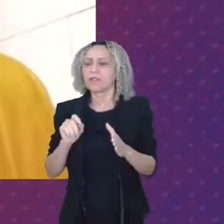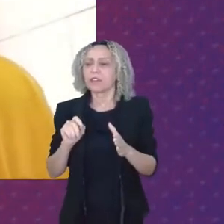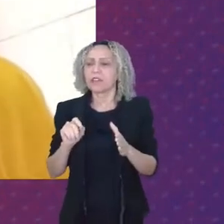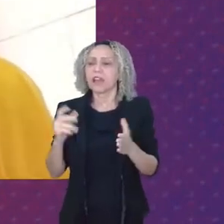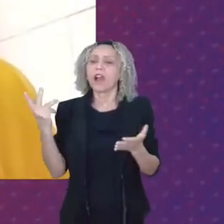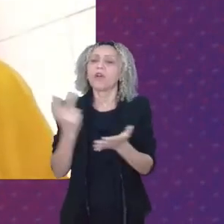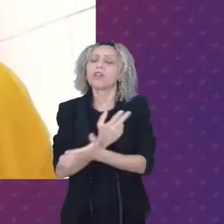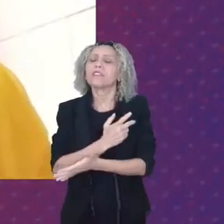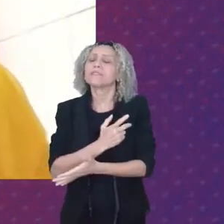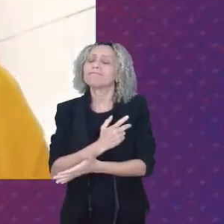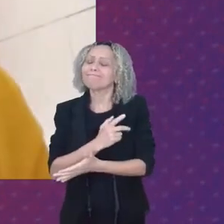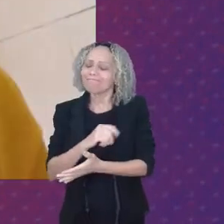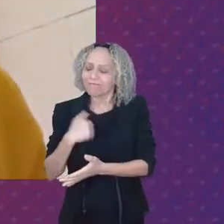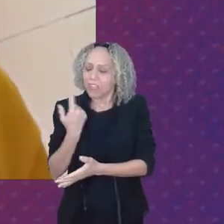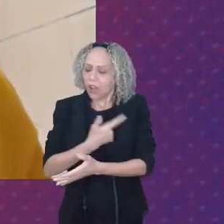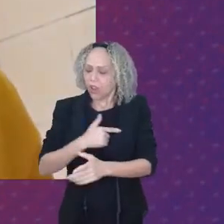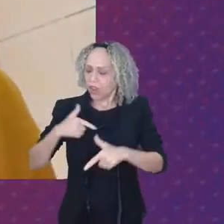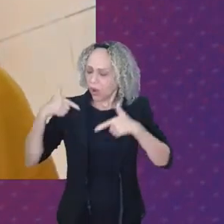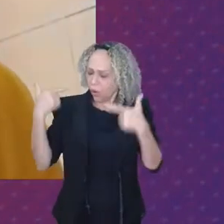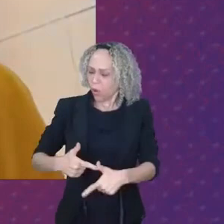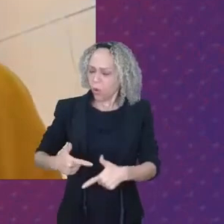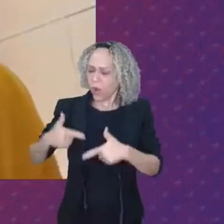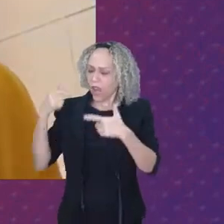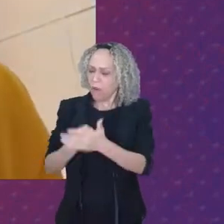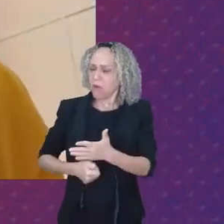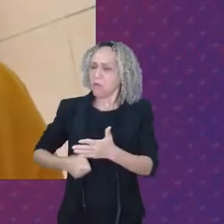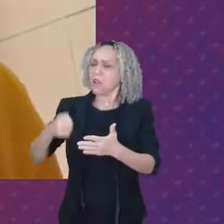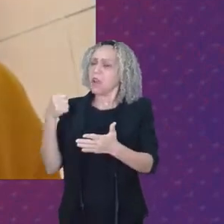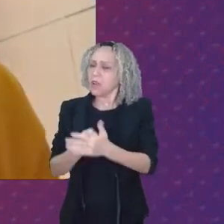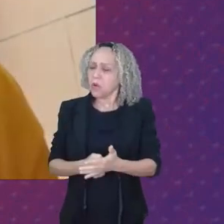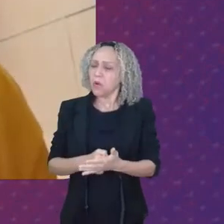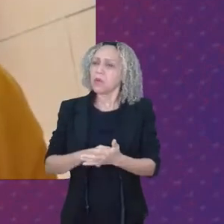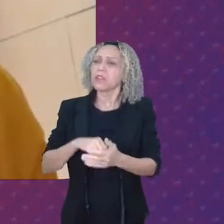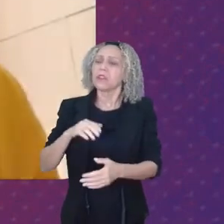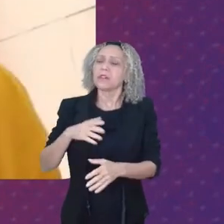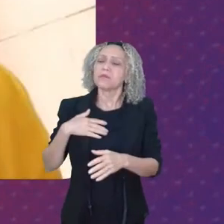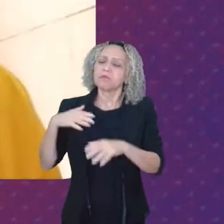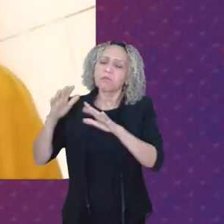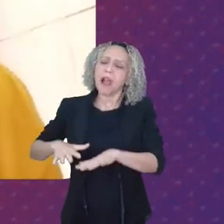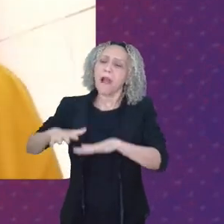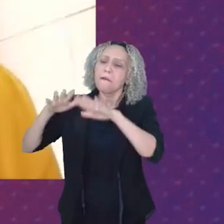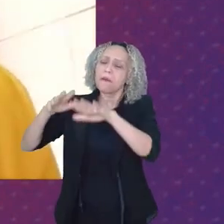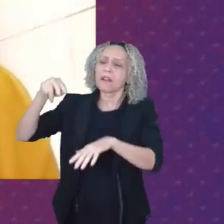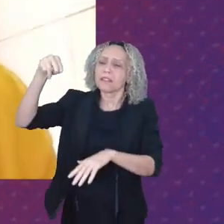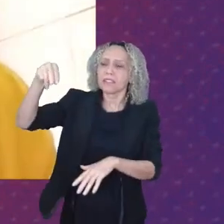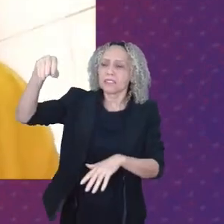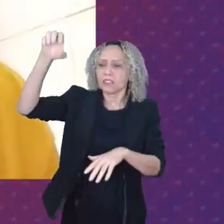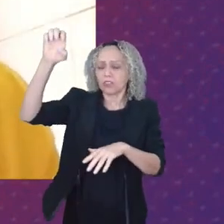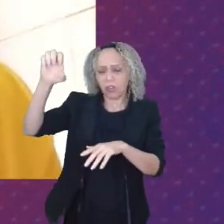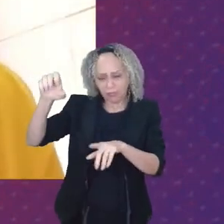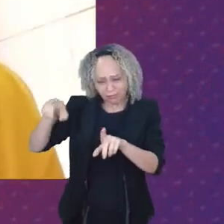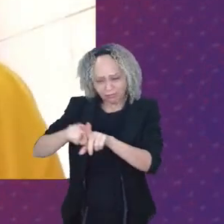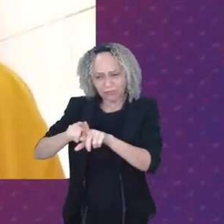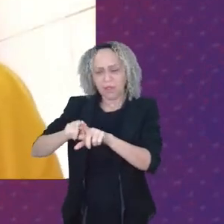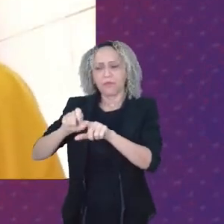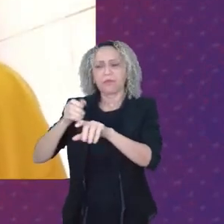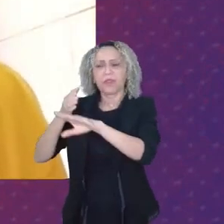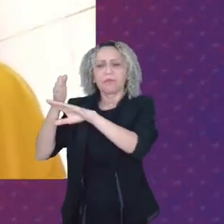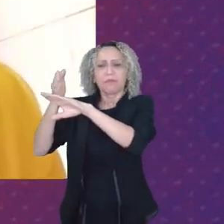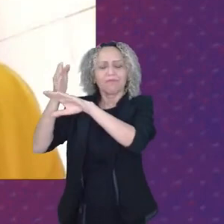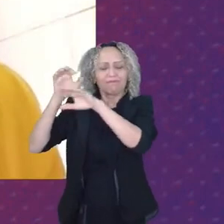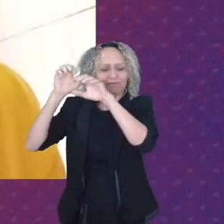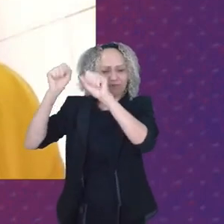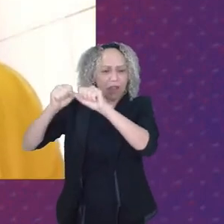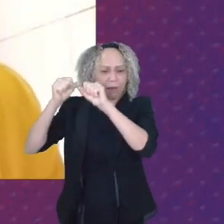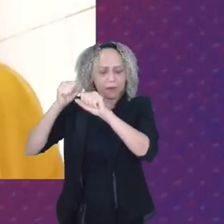expansão dessa luta, chegou aqui a região Nordeste. A dona Laudelina de Campos Melo foi, aliás,